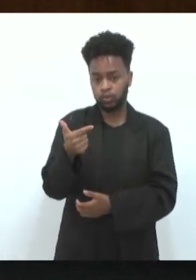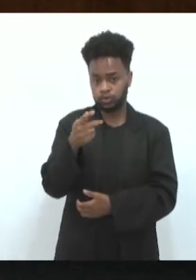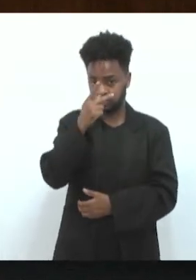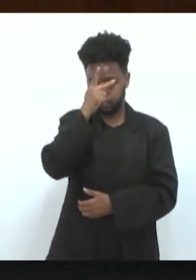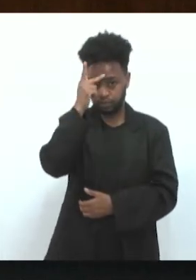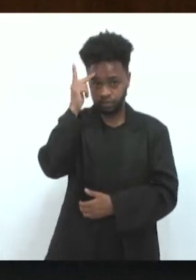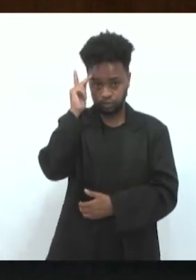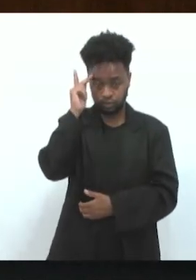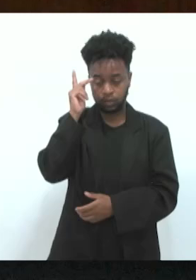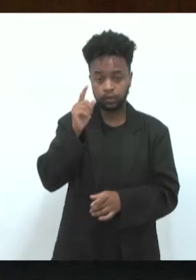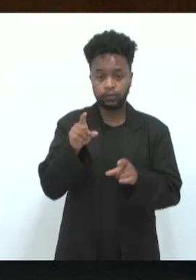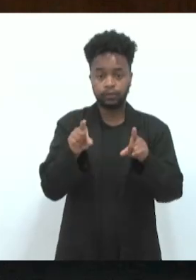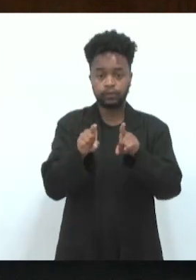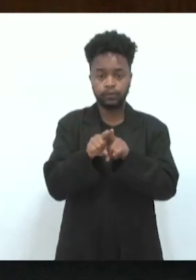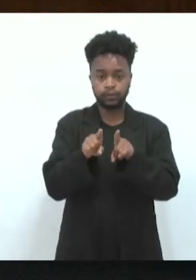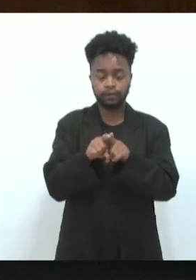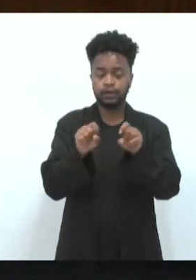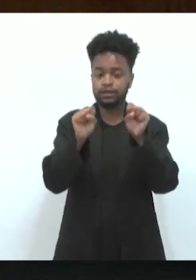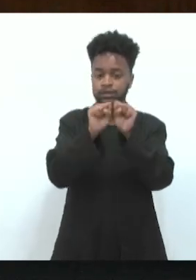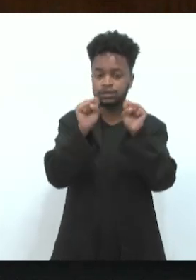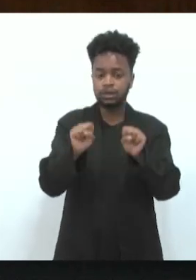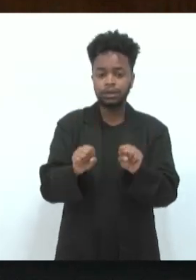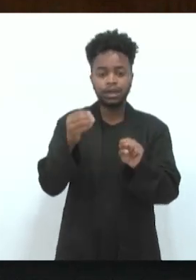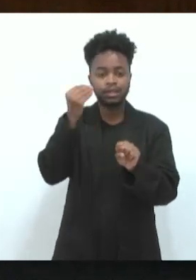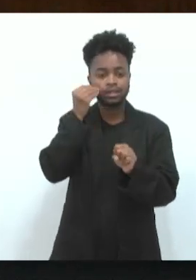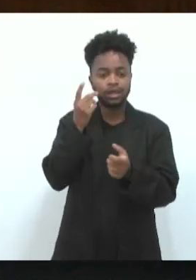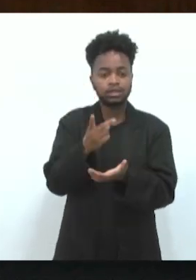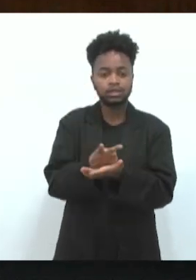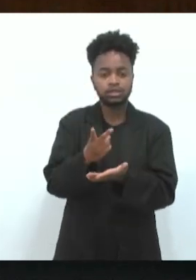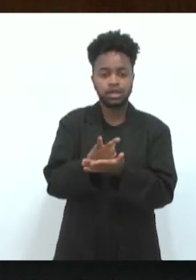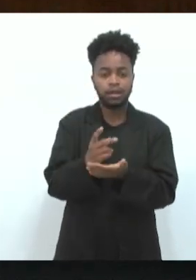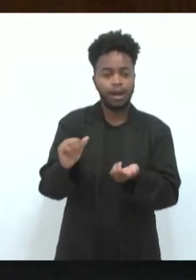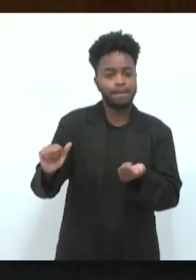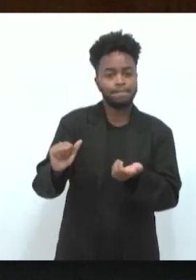o sistema luta para que isso fique